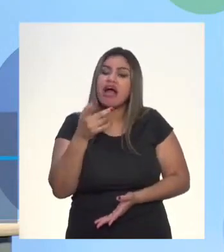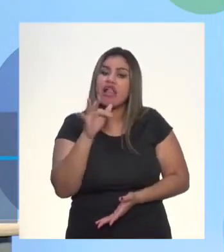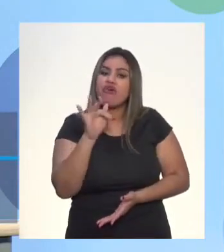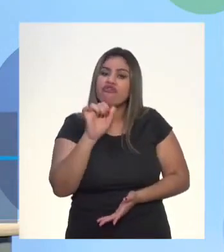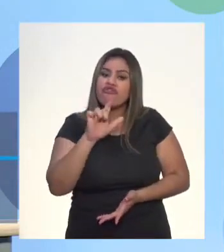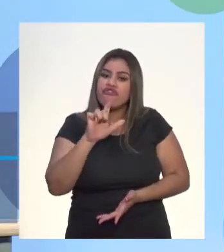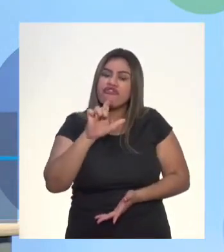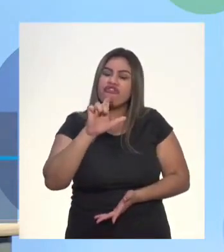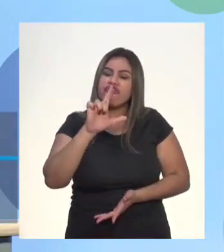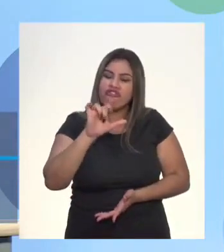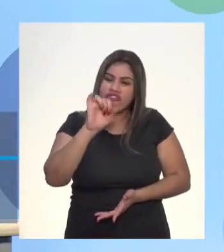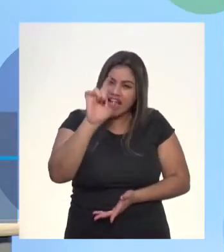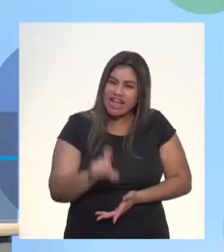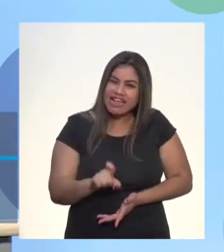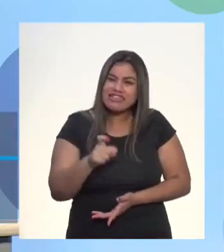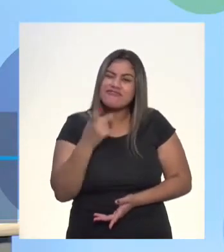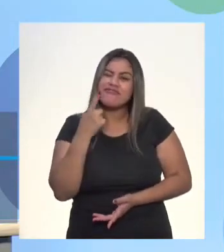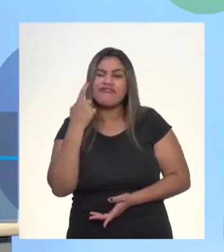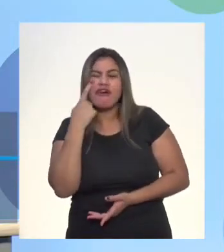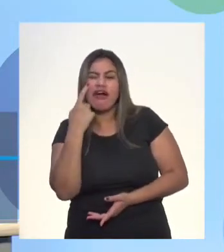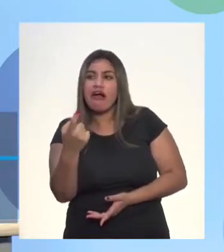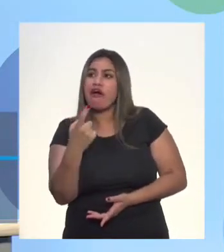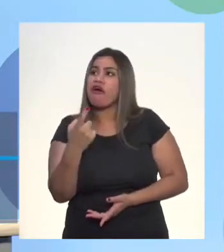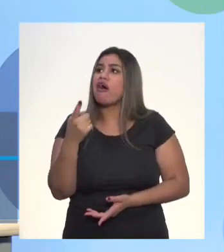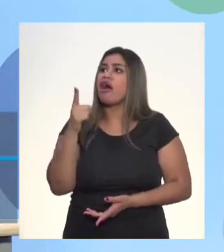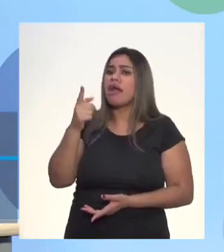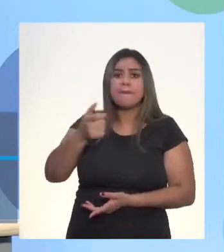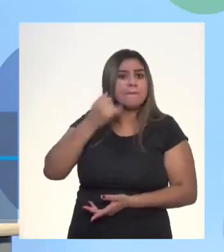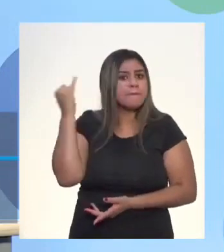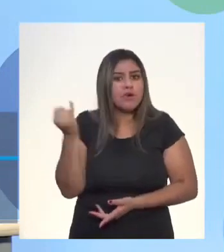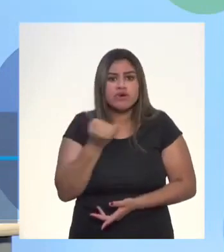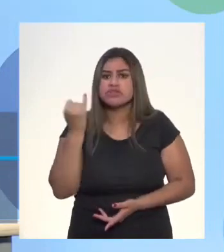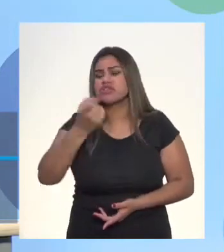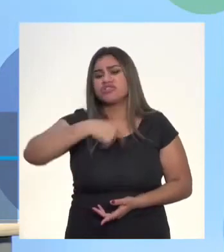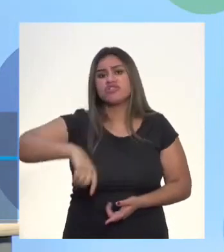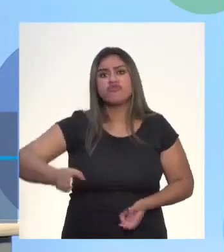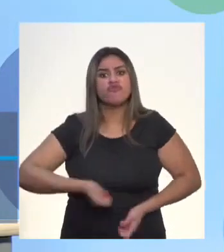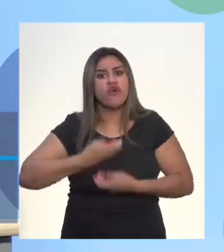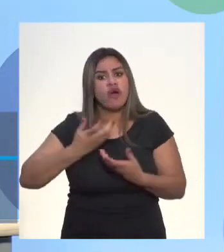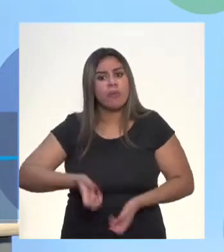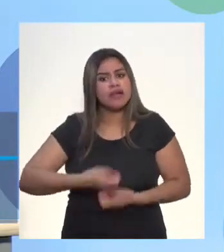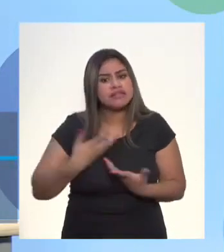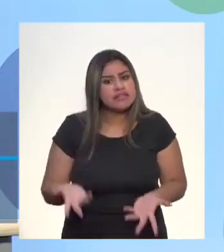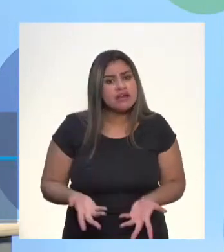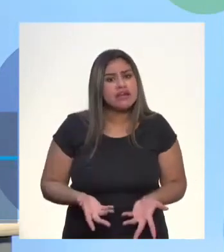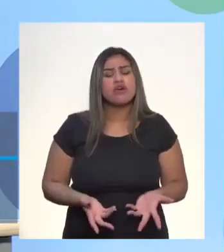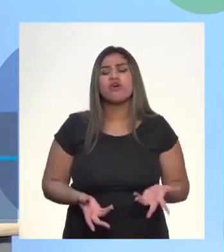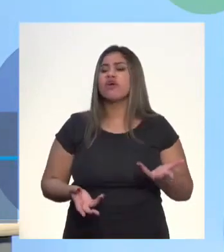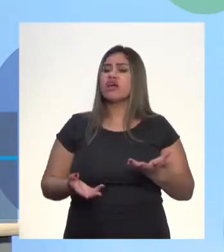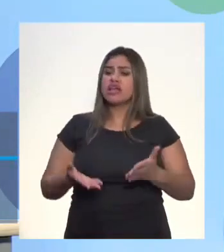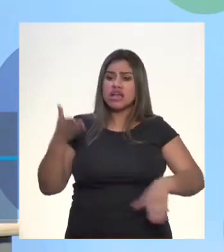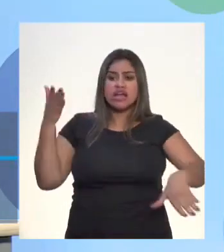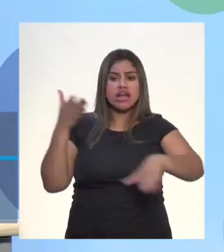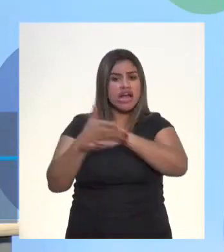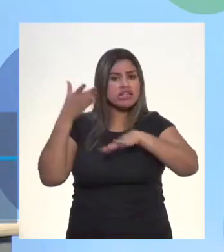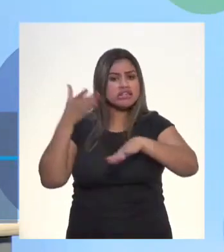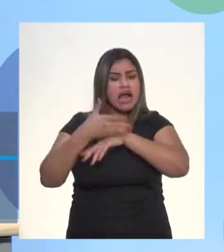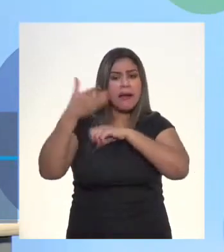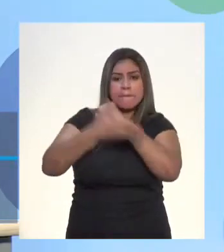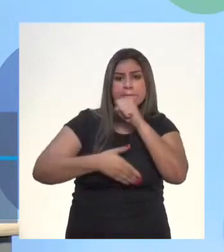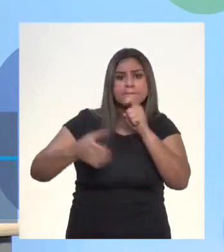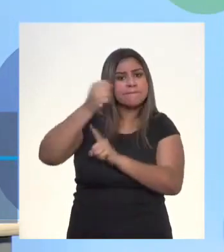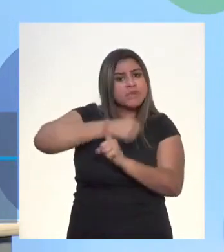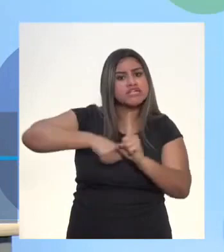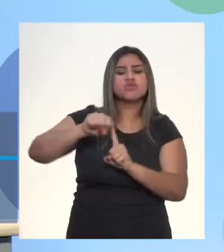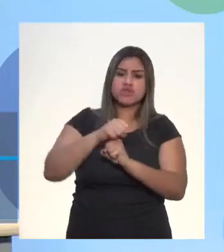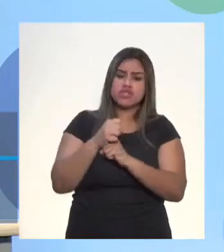olha, é muito importante que a gente tenha informação, que a gente visibilize as estruturas